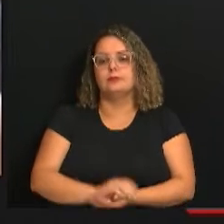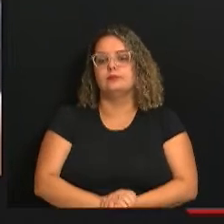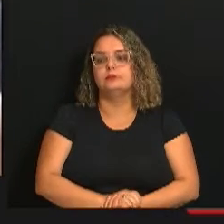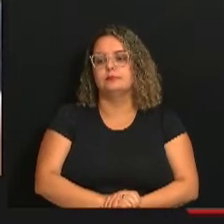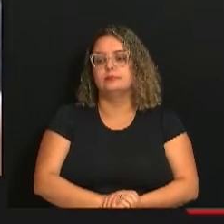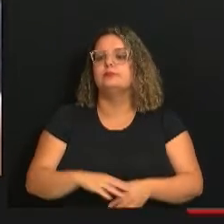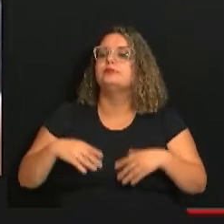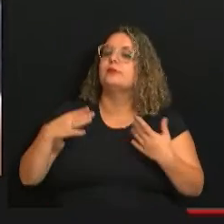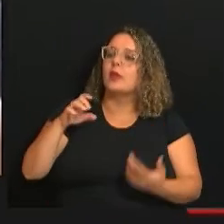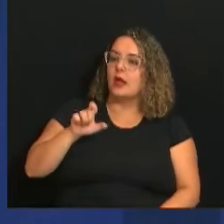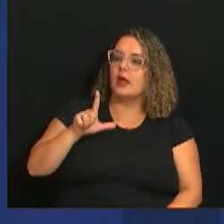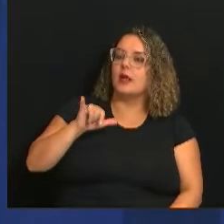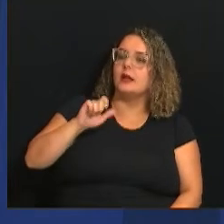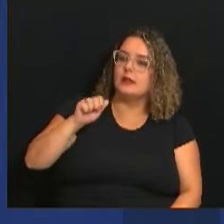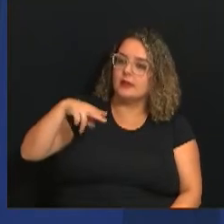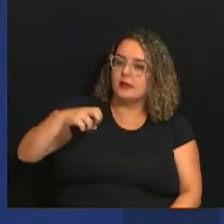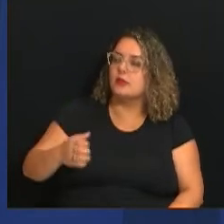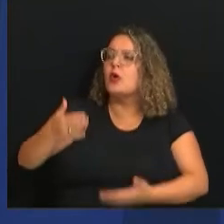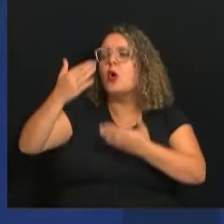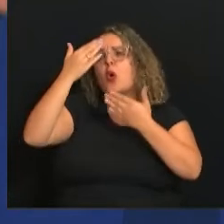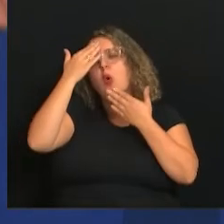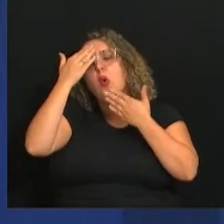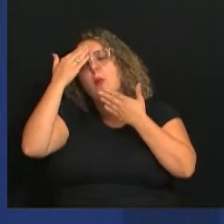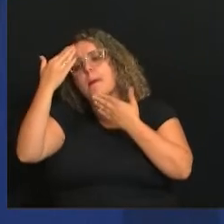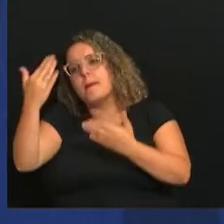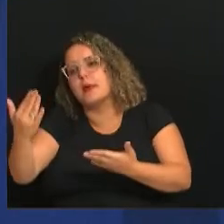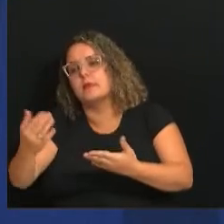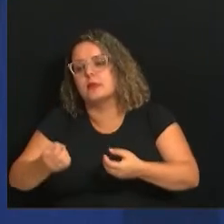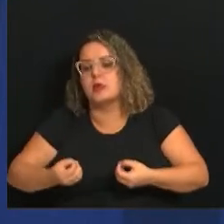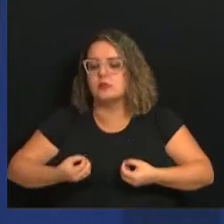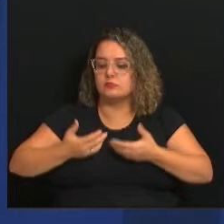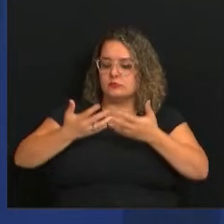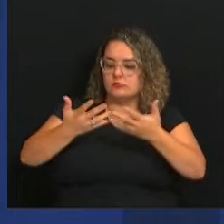Um Caso de Bipolaridade, a roda viva de se conviver com o